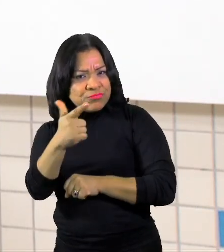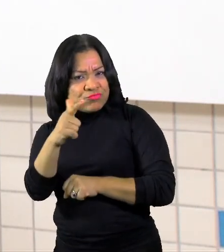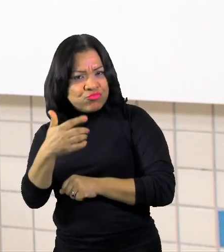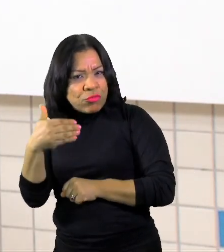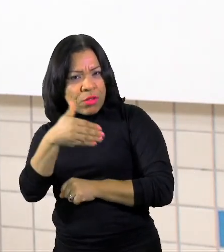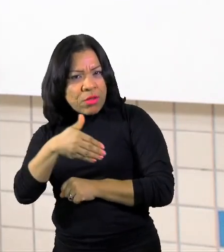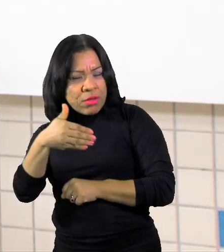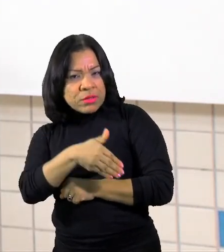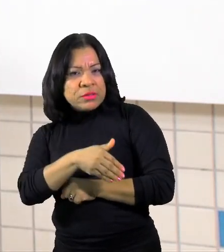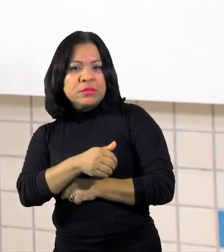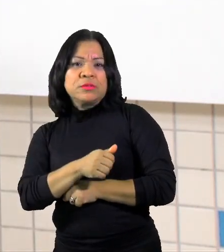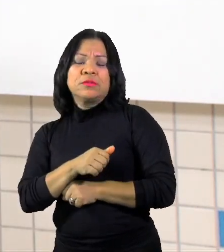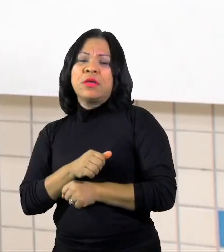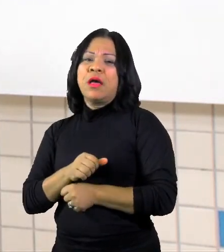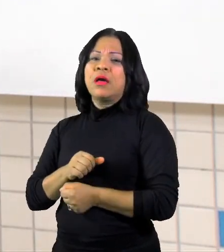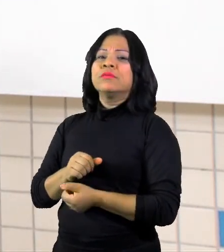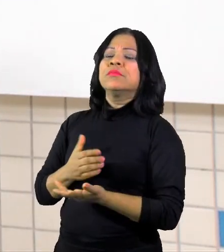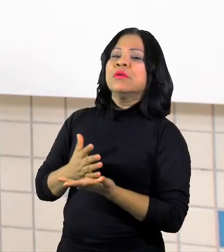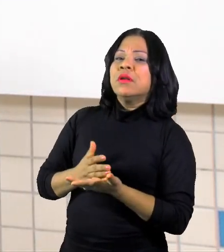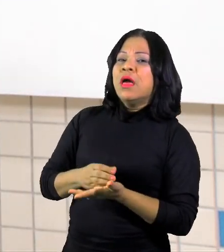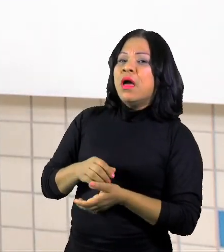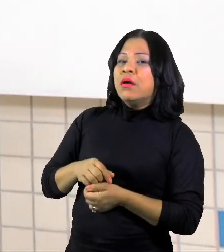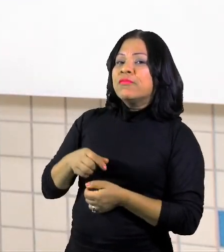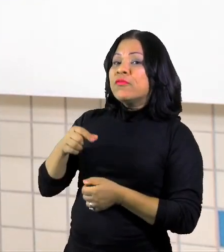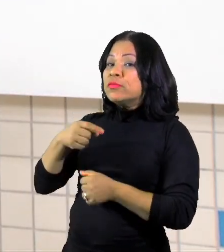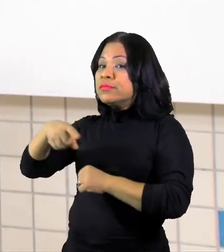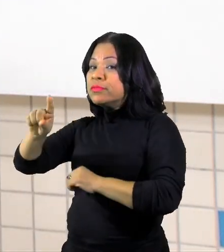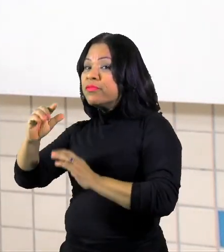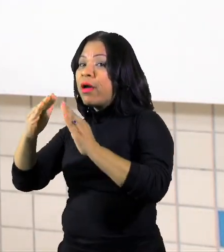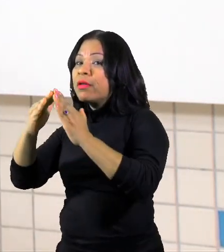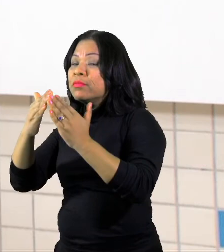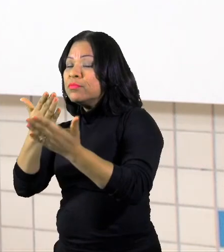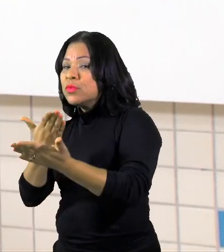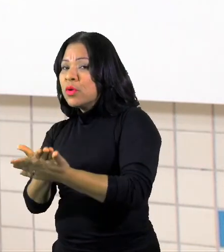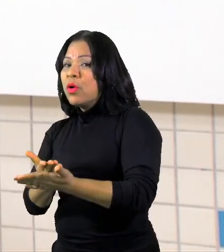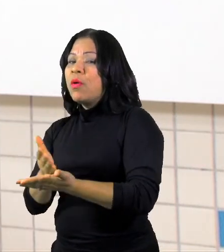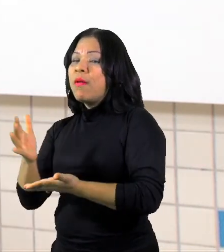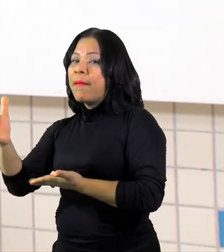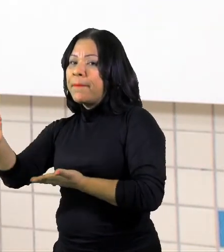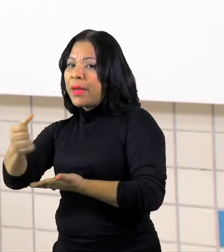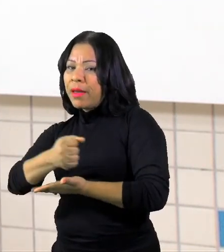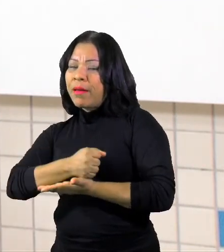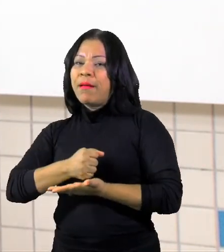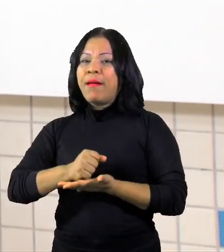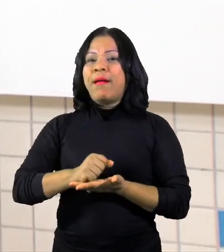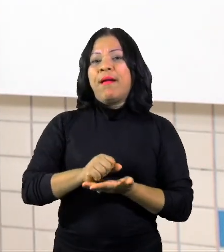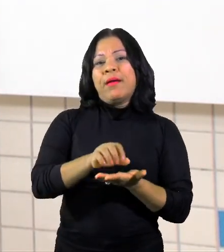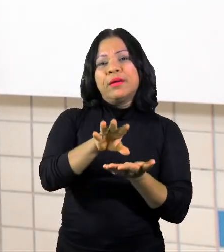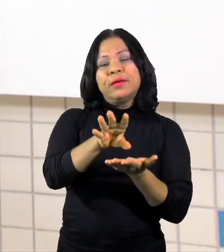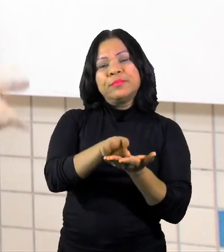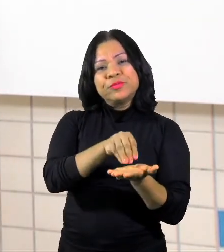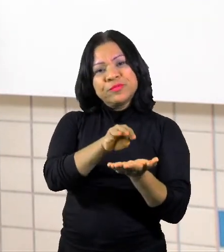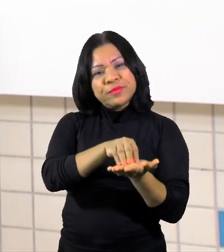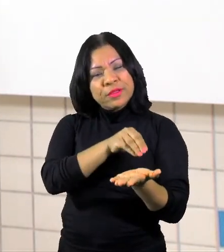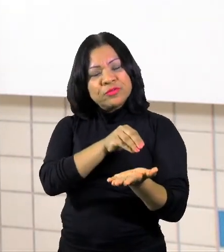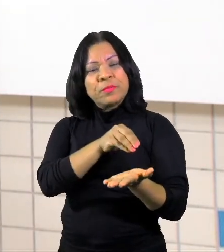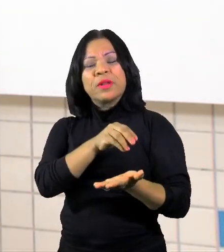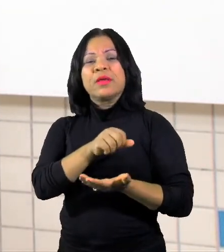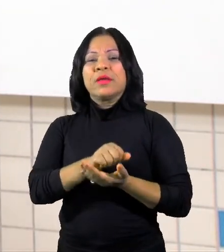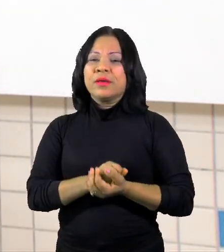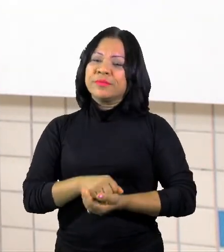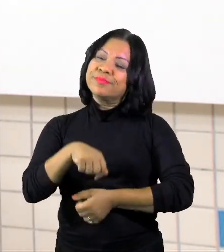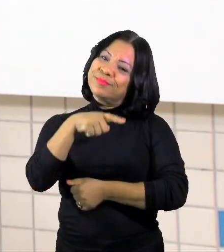busca atividade impressa na sua unidade escolar, e nós temos aí as nossas